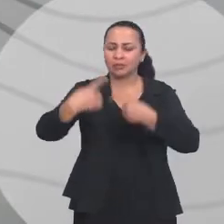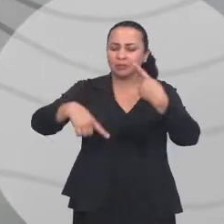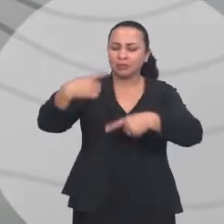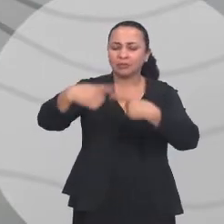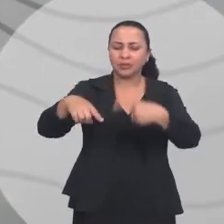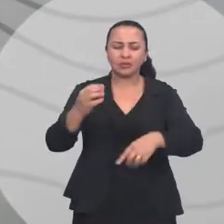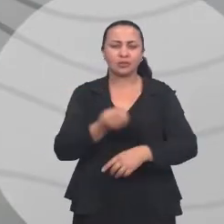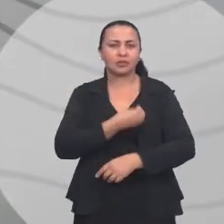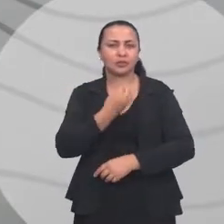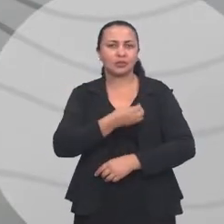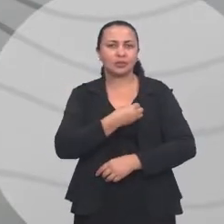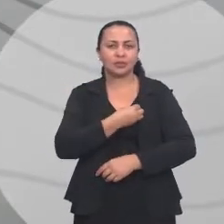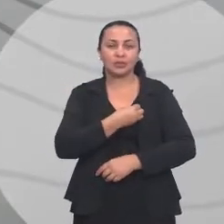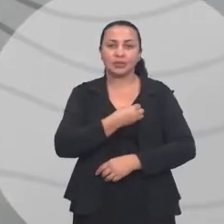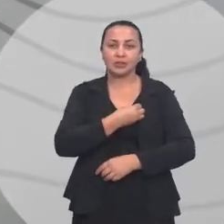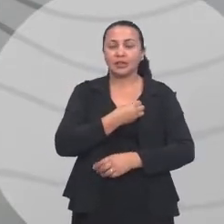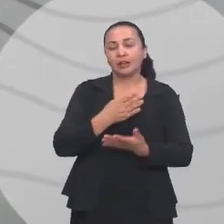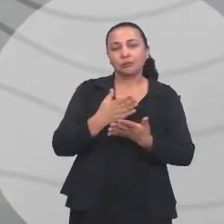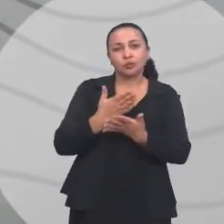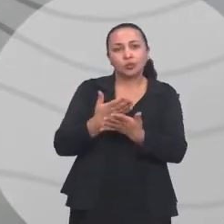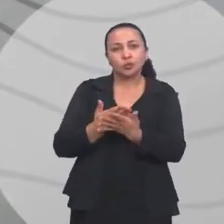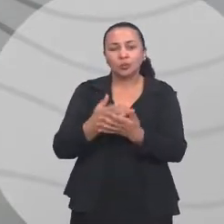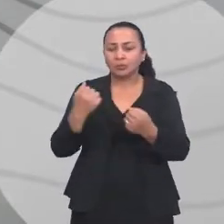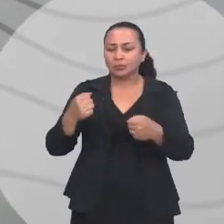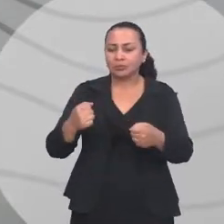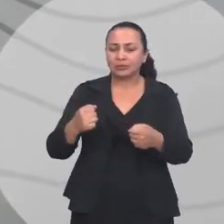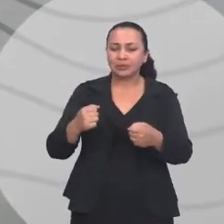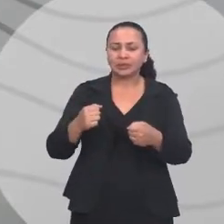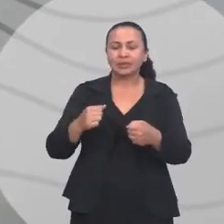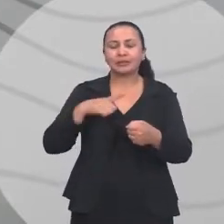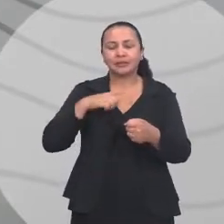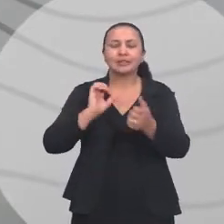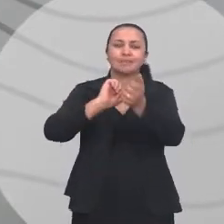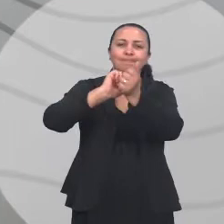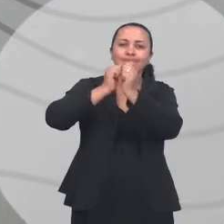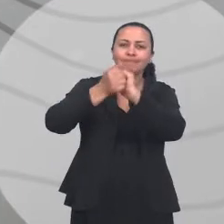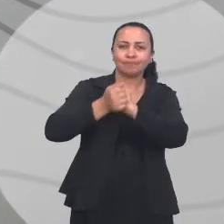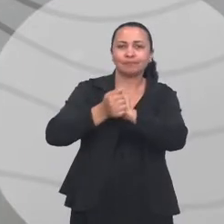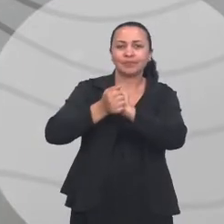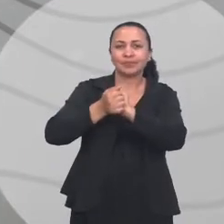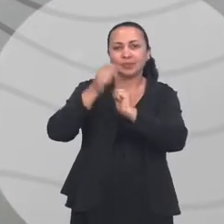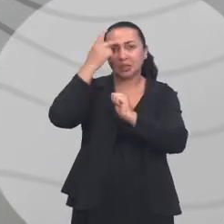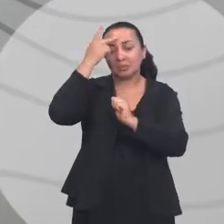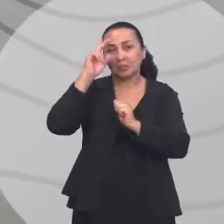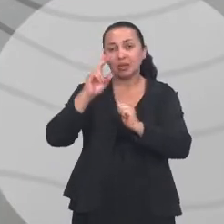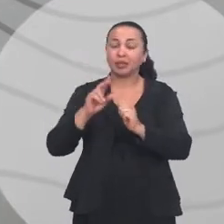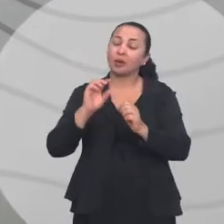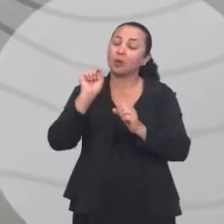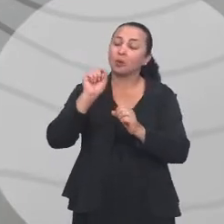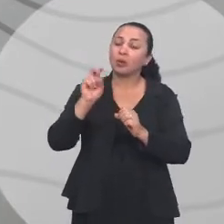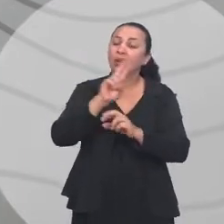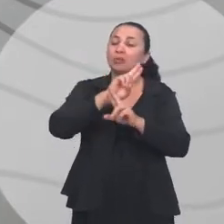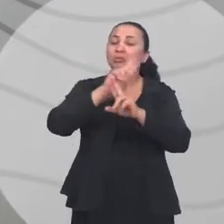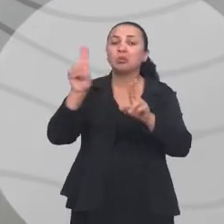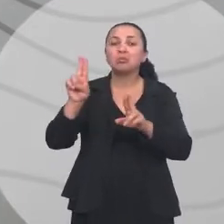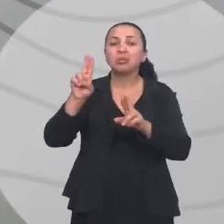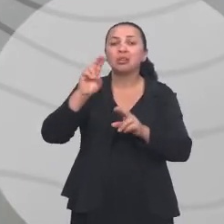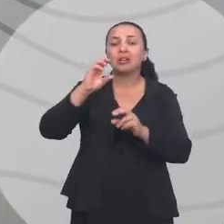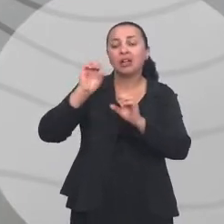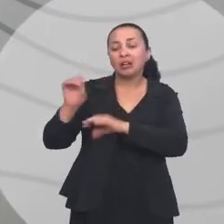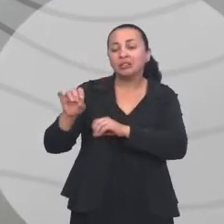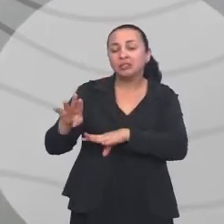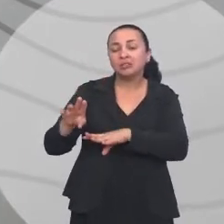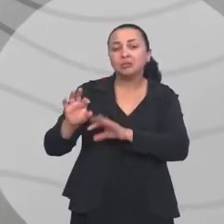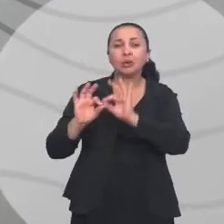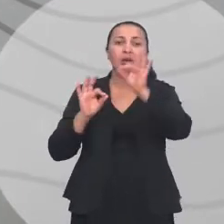de debate de vivência acadêmica vai ter que passar por uma adaptação ao chamado ensino remoto nós